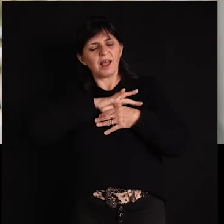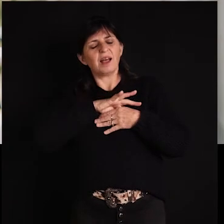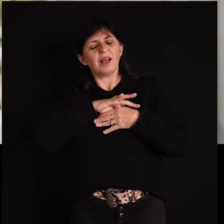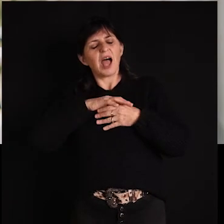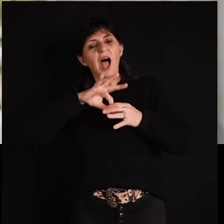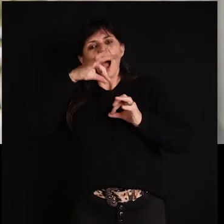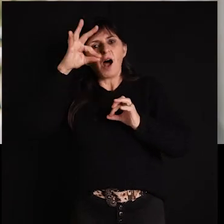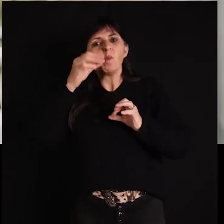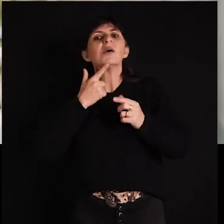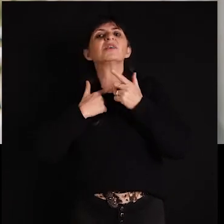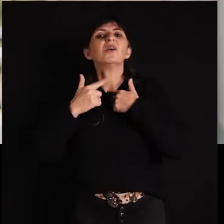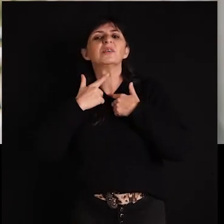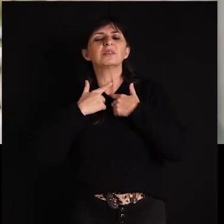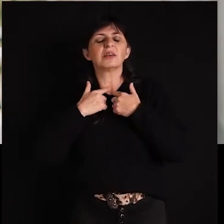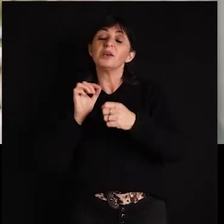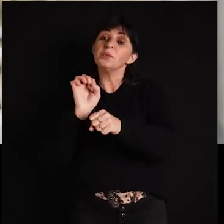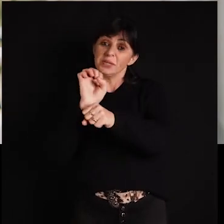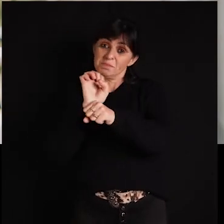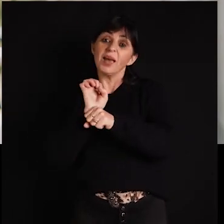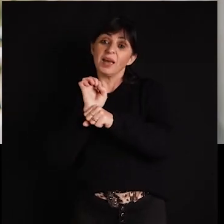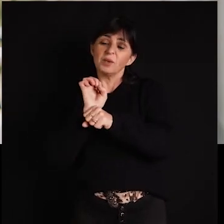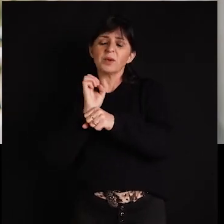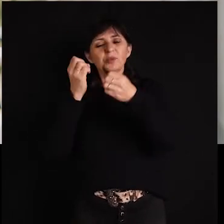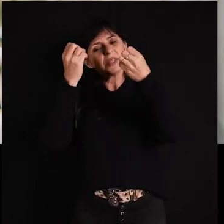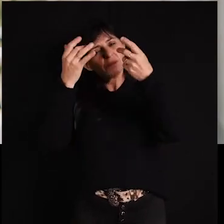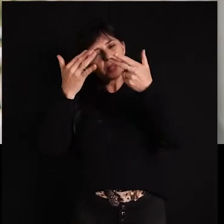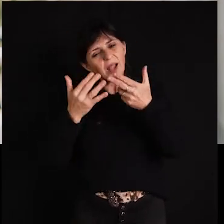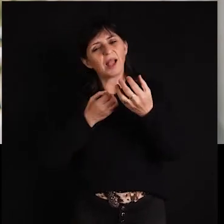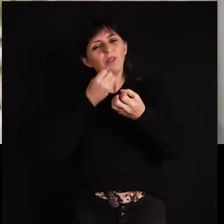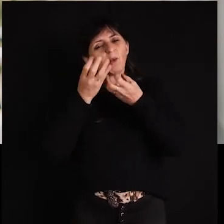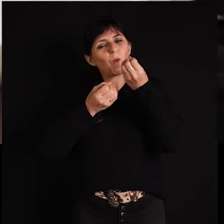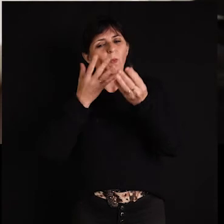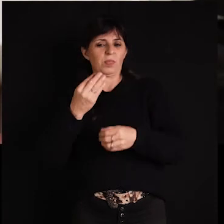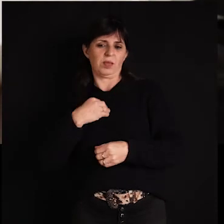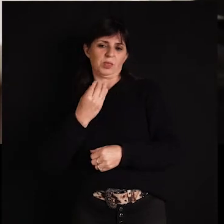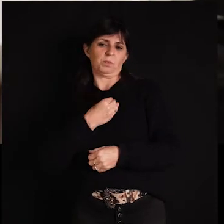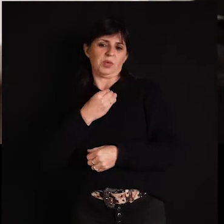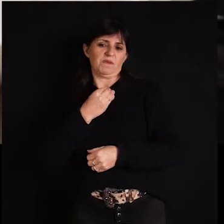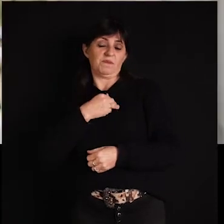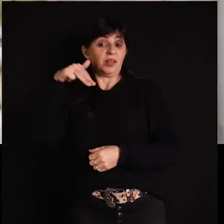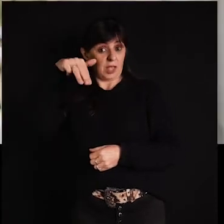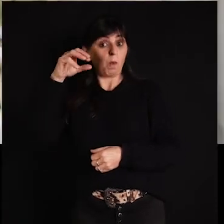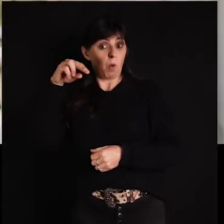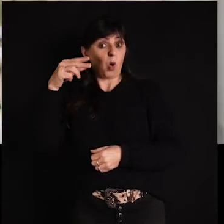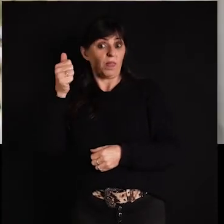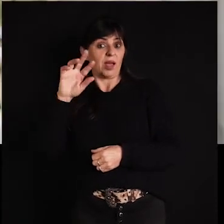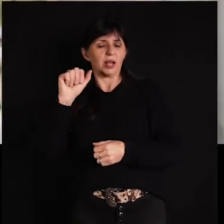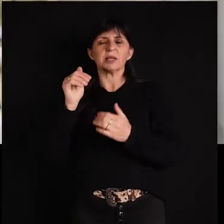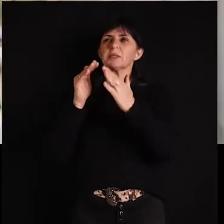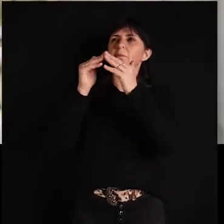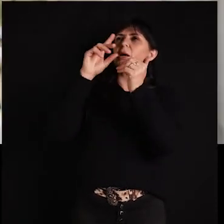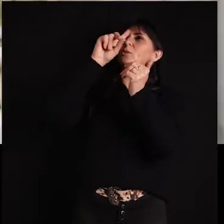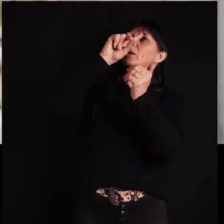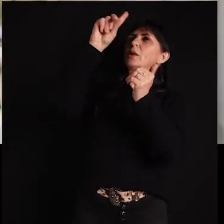Eu espero que tenha conseguido falar um pouco sobre a minha vida e sobre os monarcas. Peço a Deus